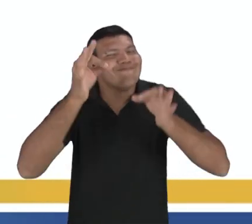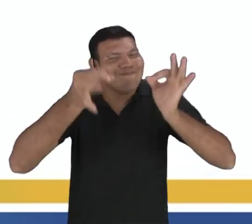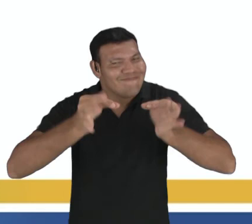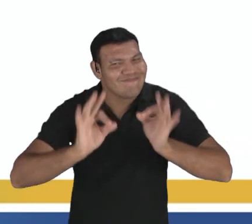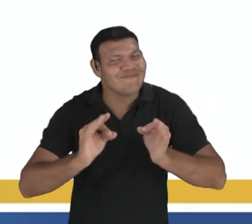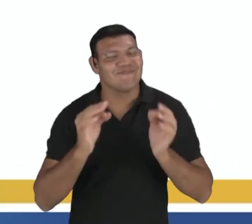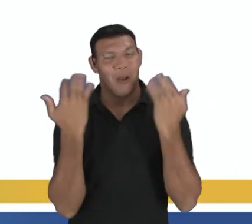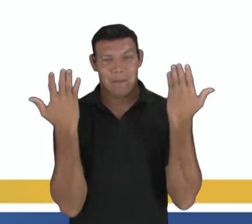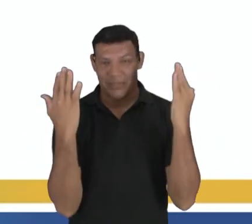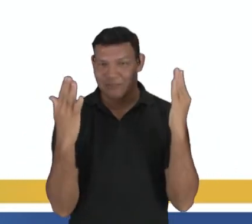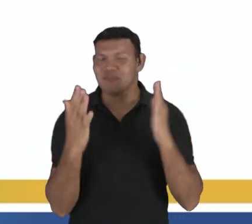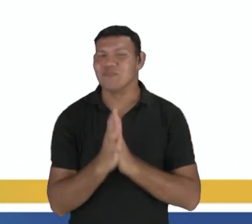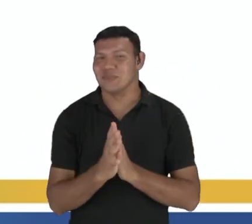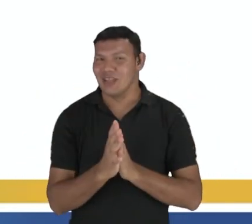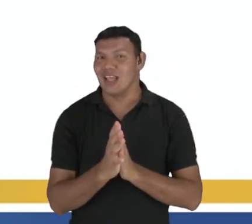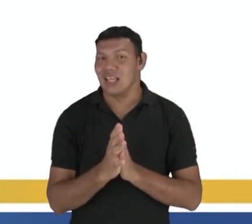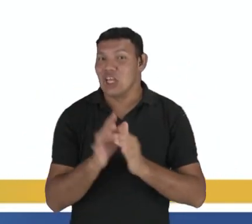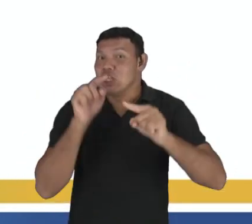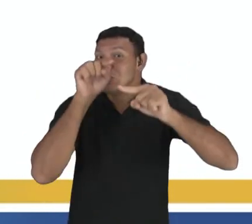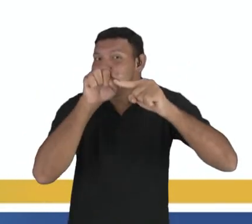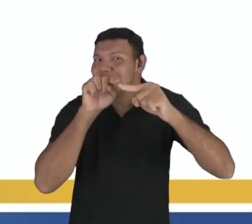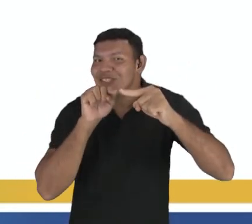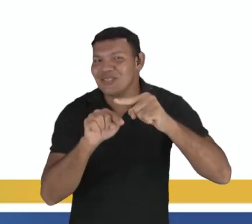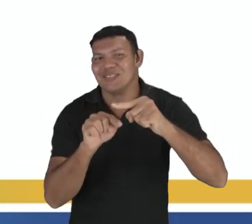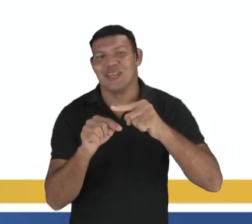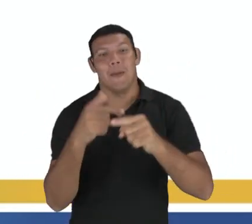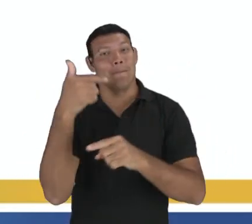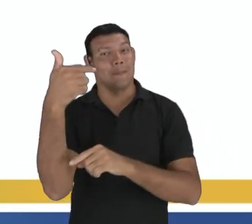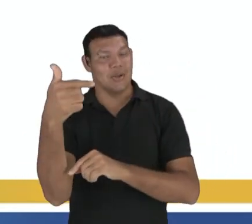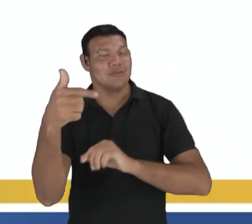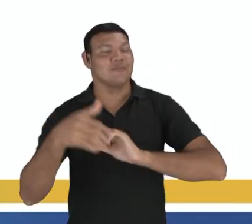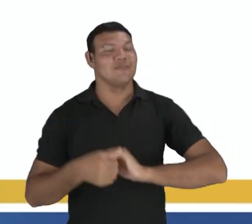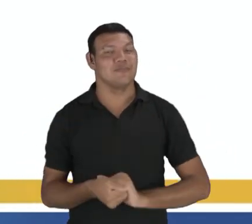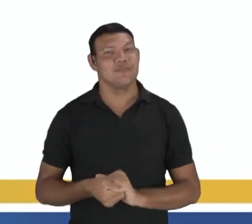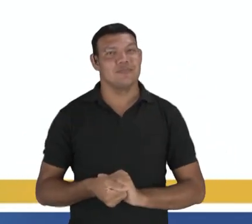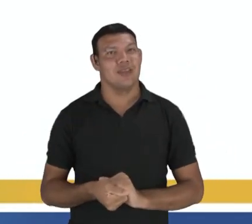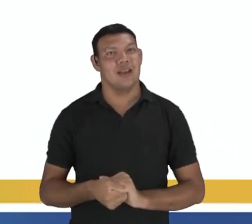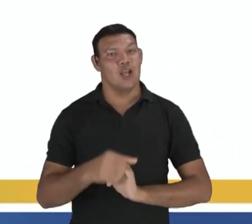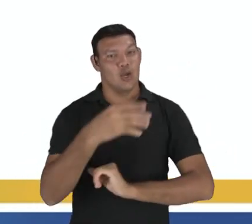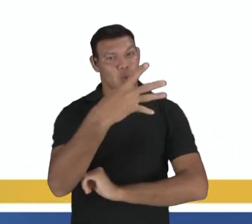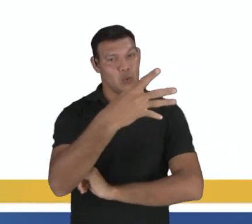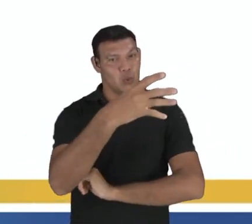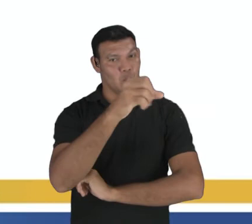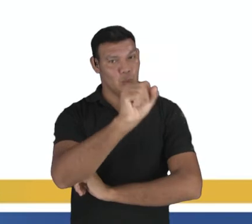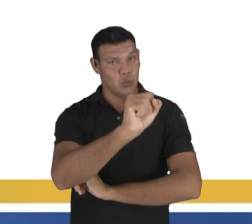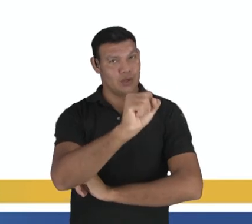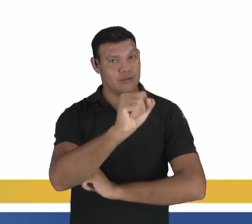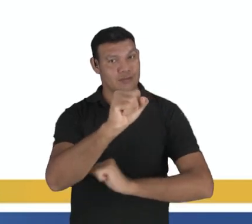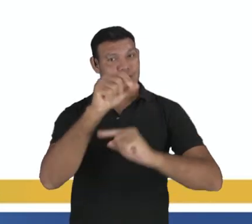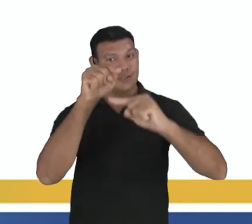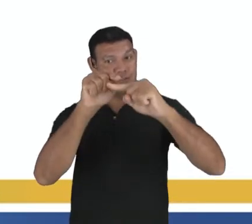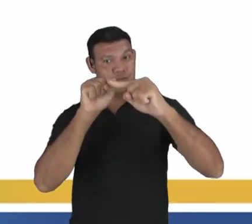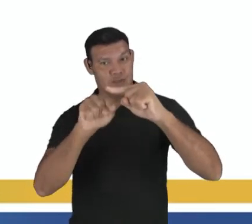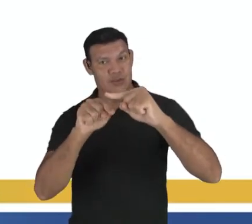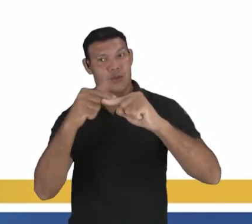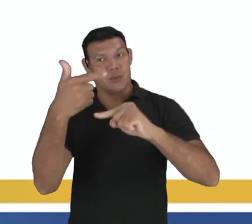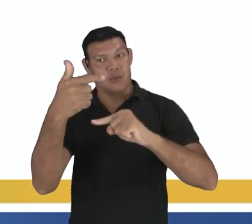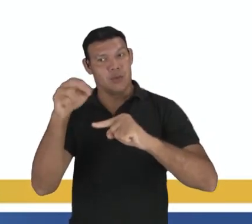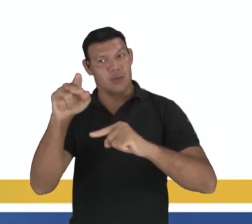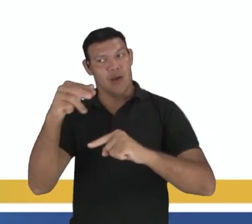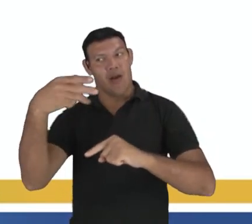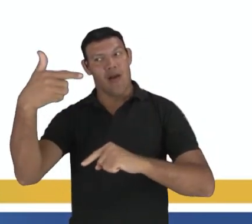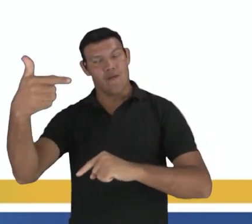acertaram. Então, nesse caso, vocês dividiram por 2. Então, percebam que aí nós temos os